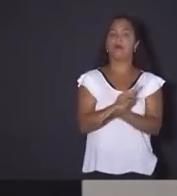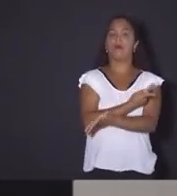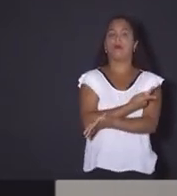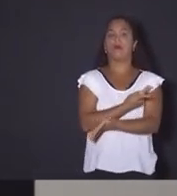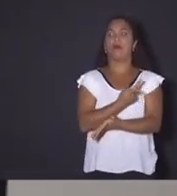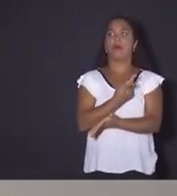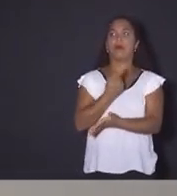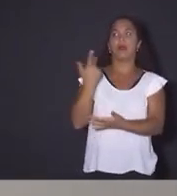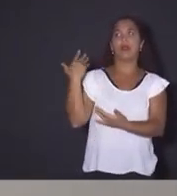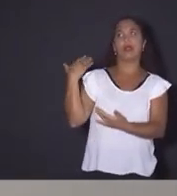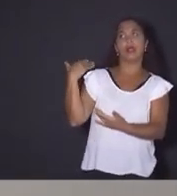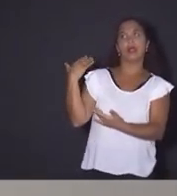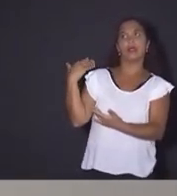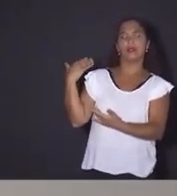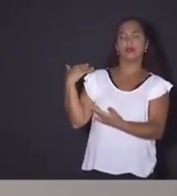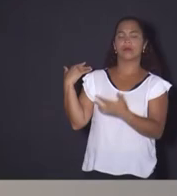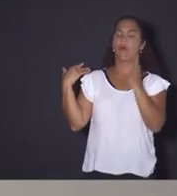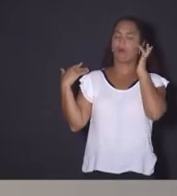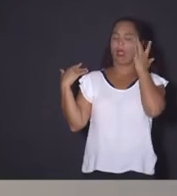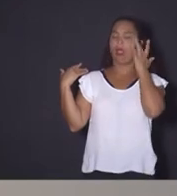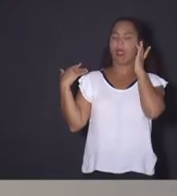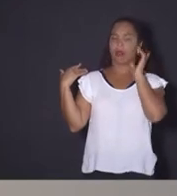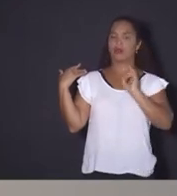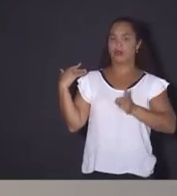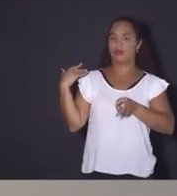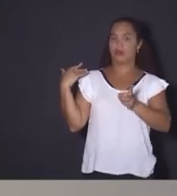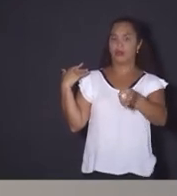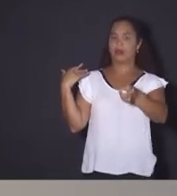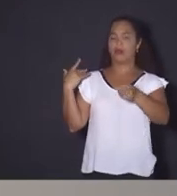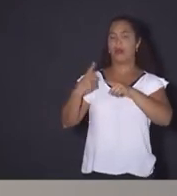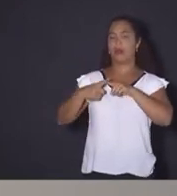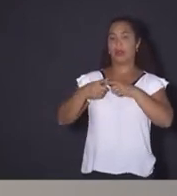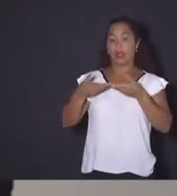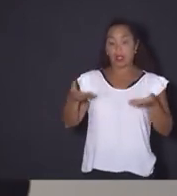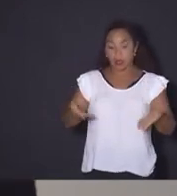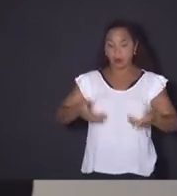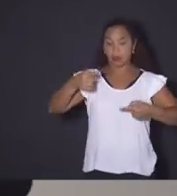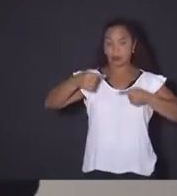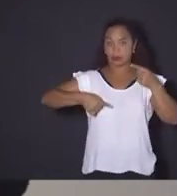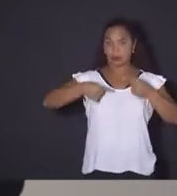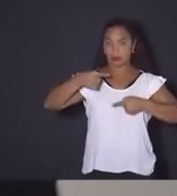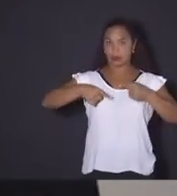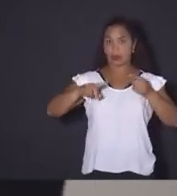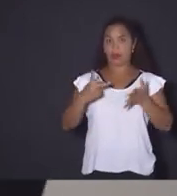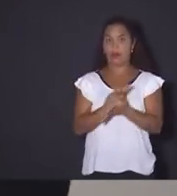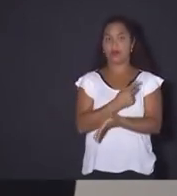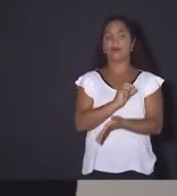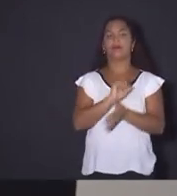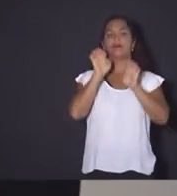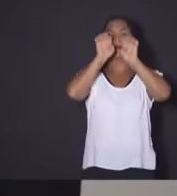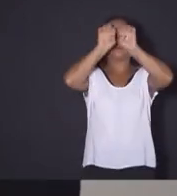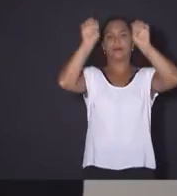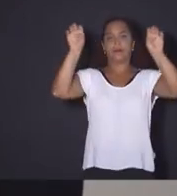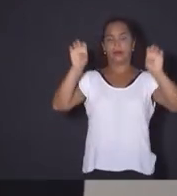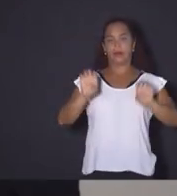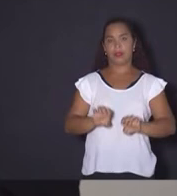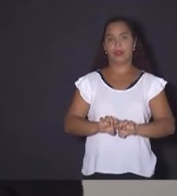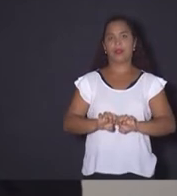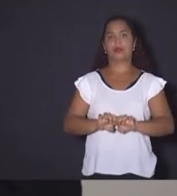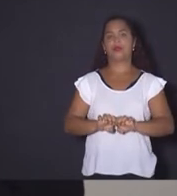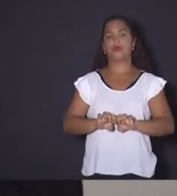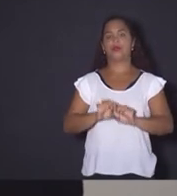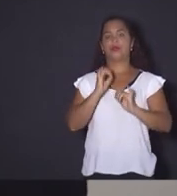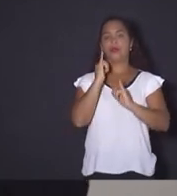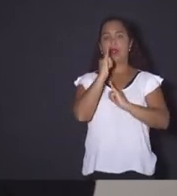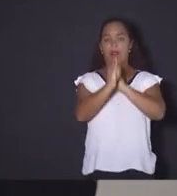tínhamos, espero que isso permaneça, isso está em uma grande discussão agora, nós tínhamos uma estrutura de gestão, de governança da internet muito